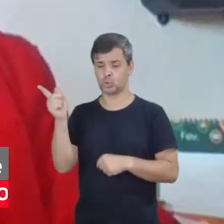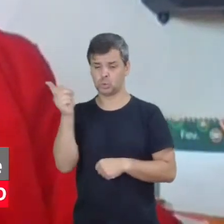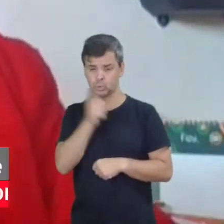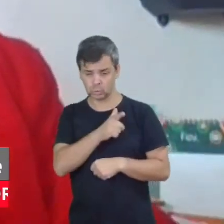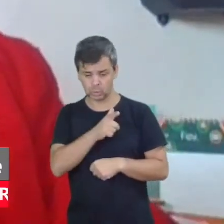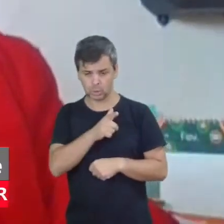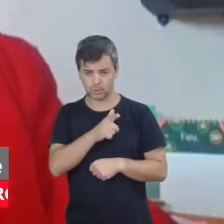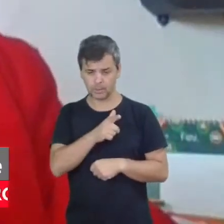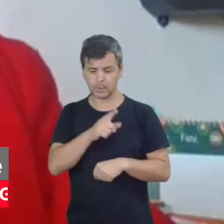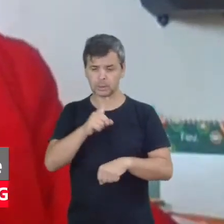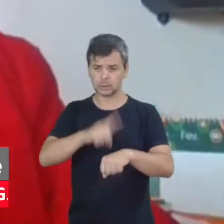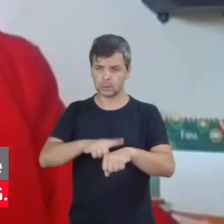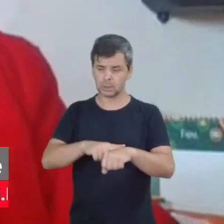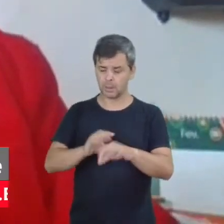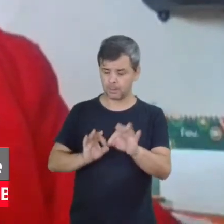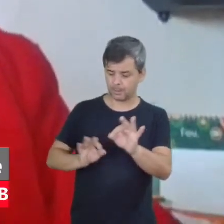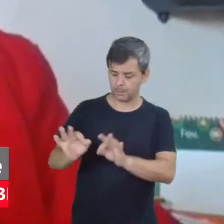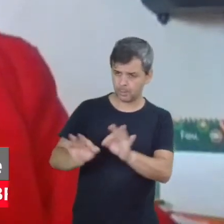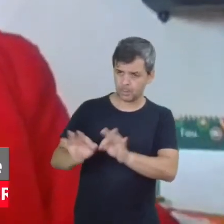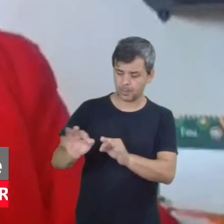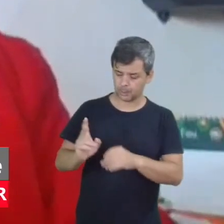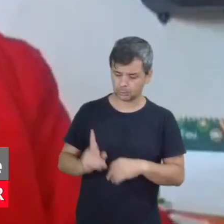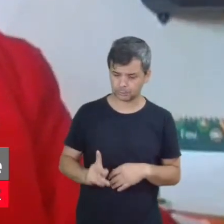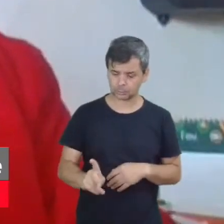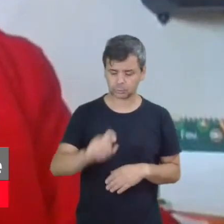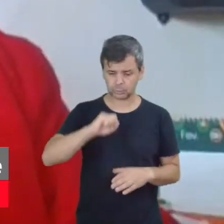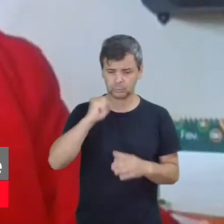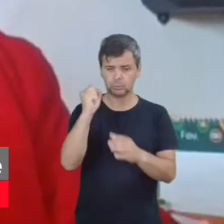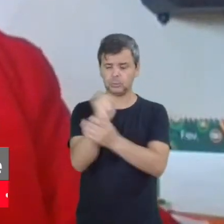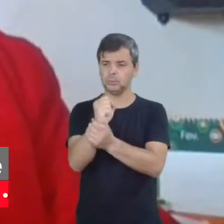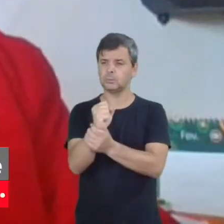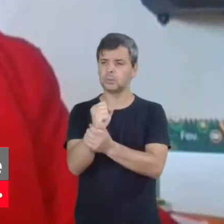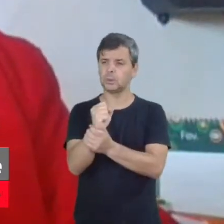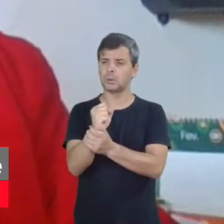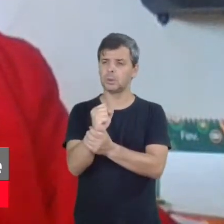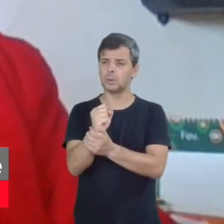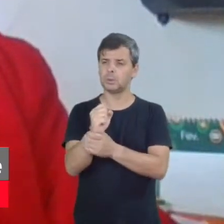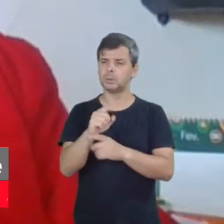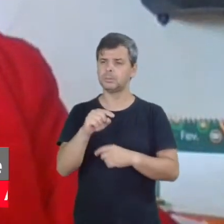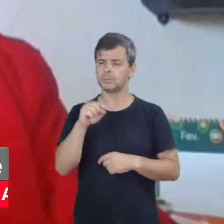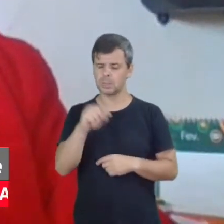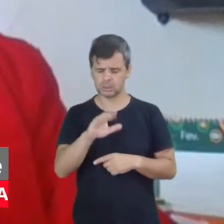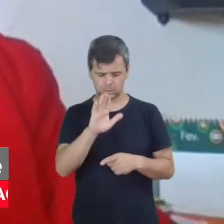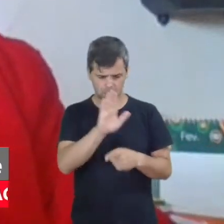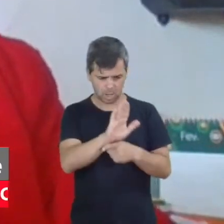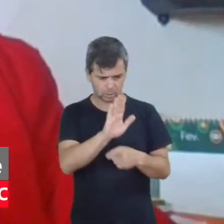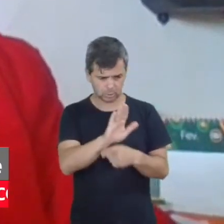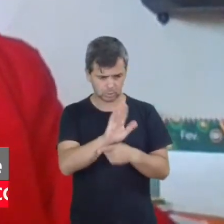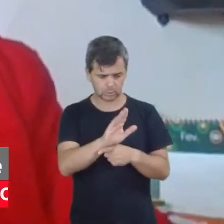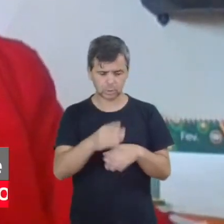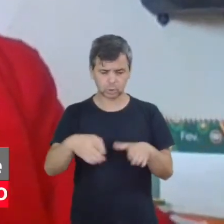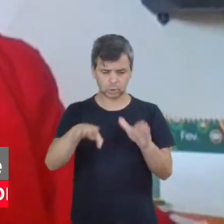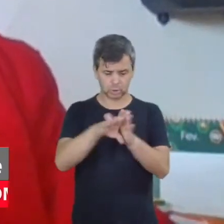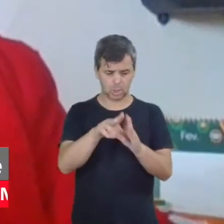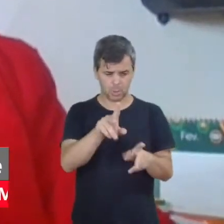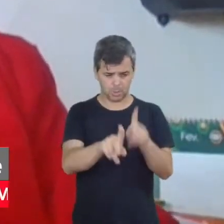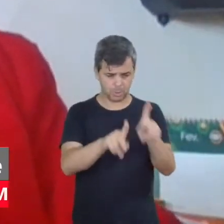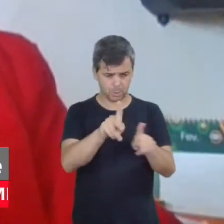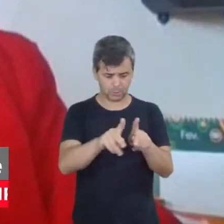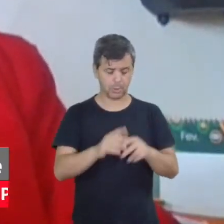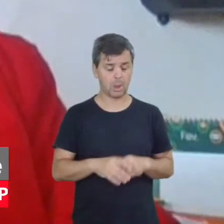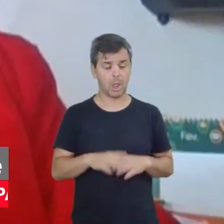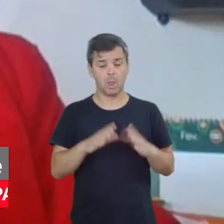há mais tempo, mais organizado, continuar garantindo essa solidariedade chega, né? No caso de